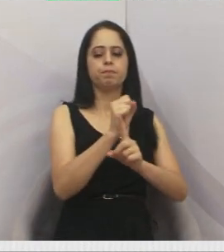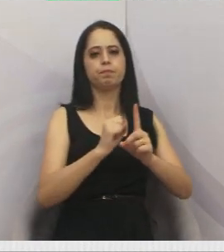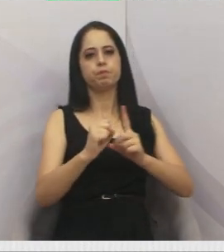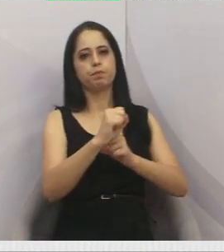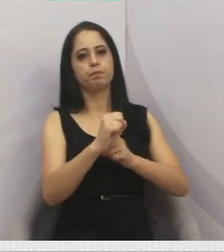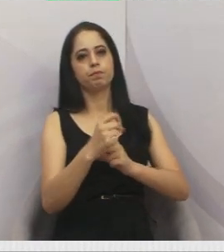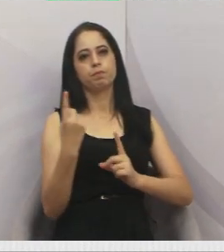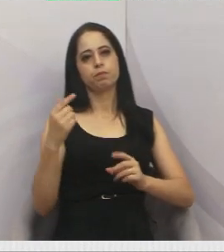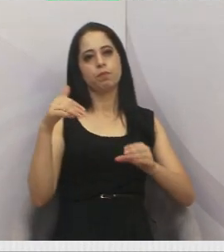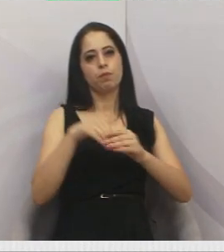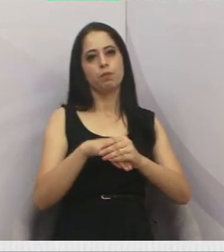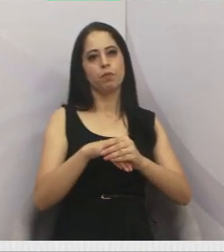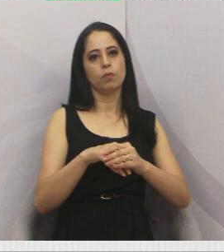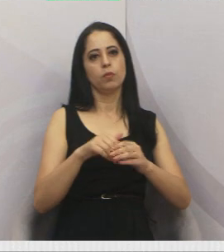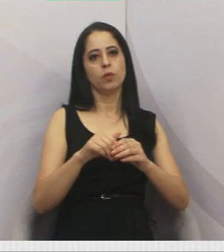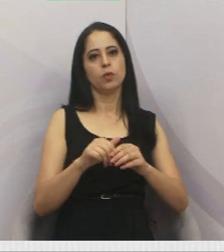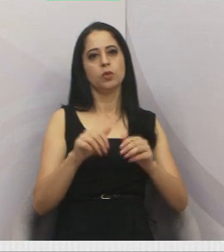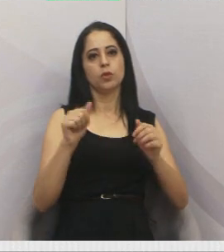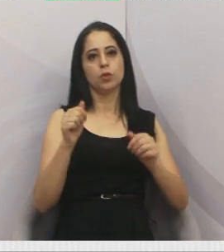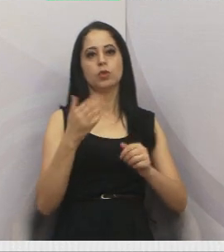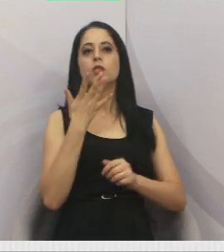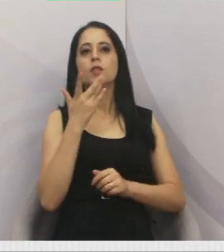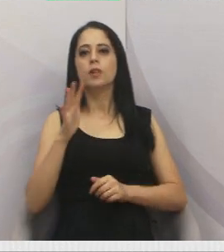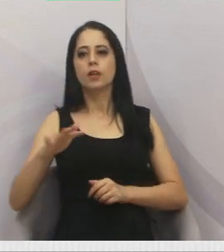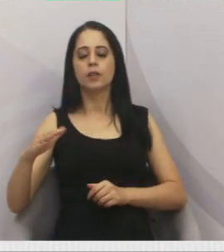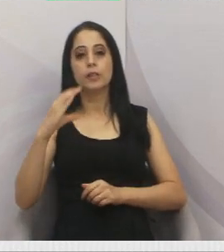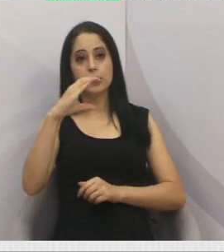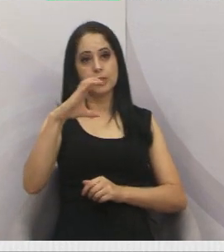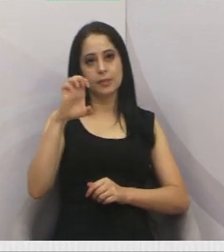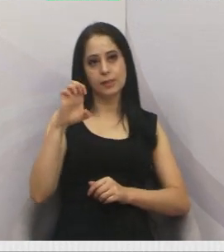Sociedade Civil, um voto Associação da Criança Especial, CEPAC.